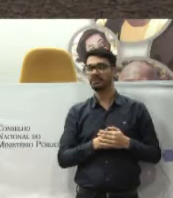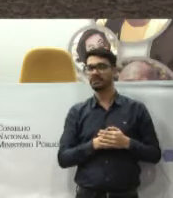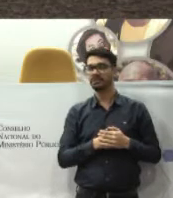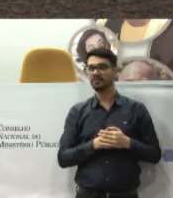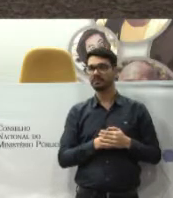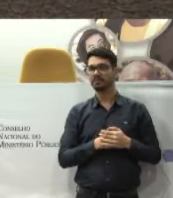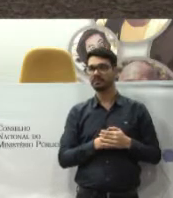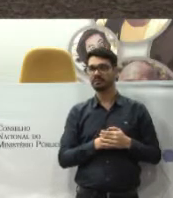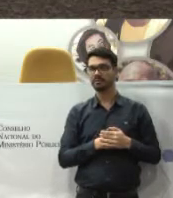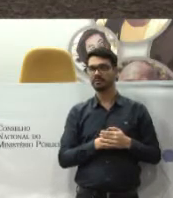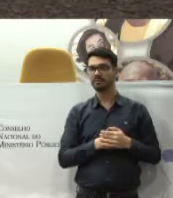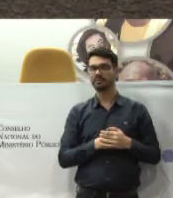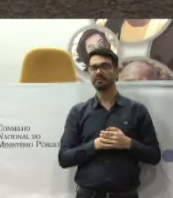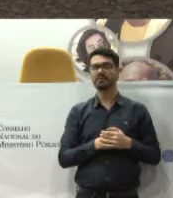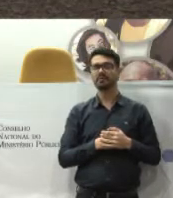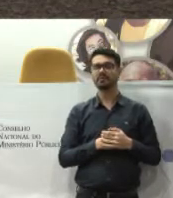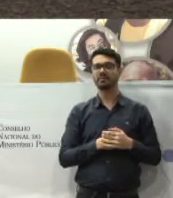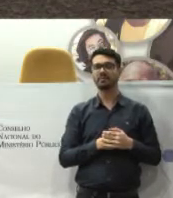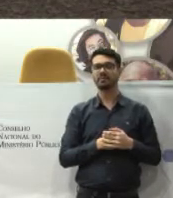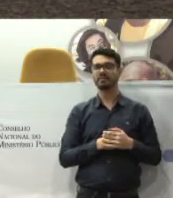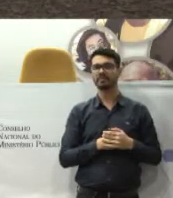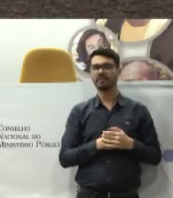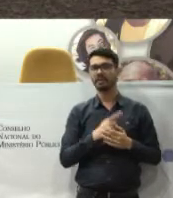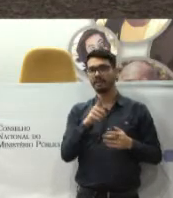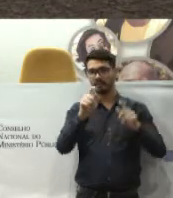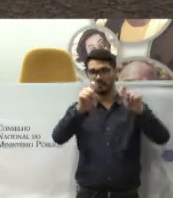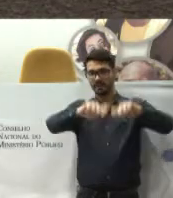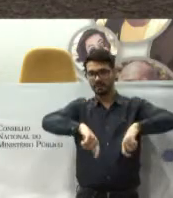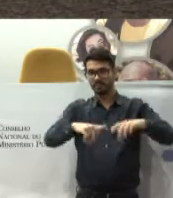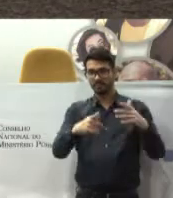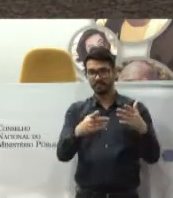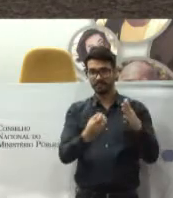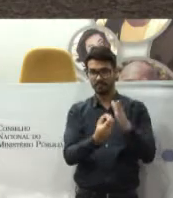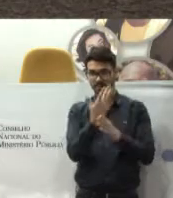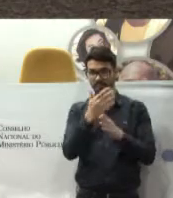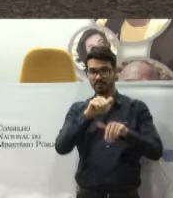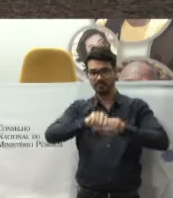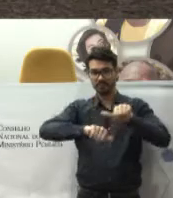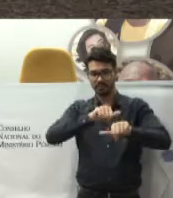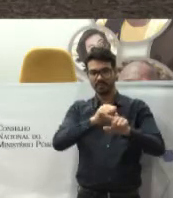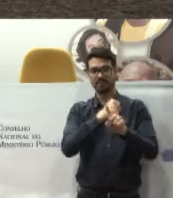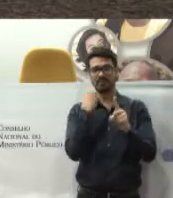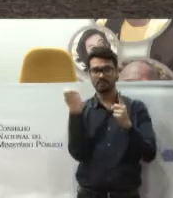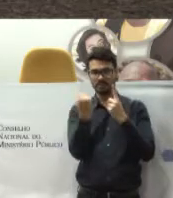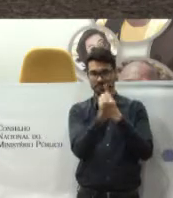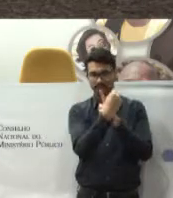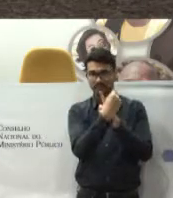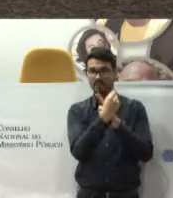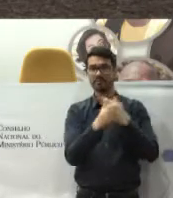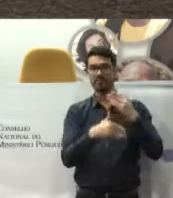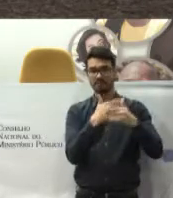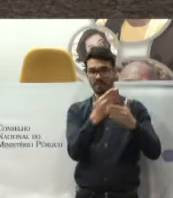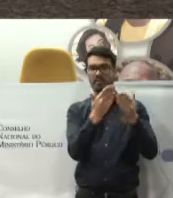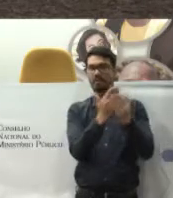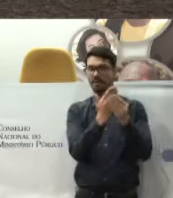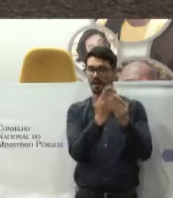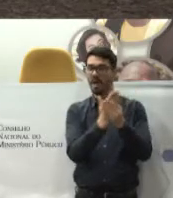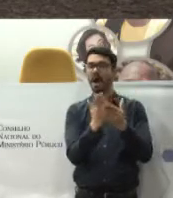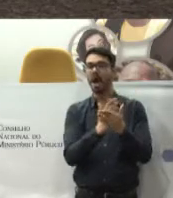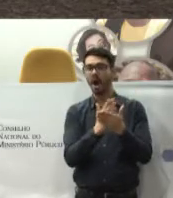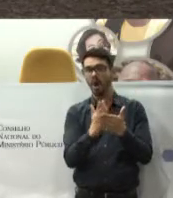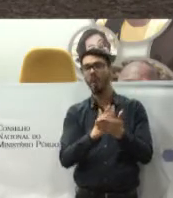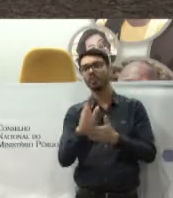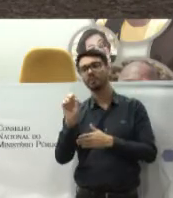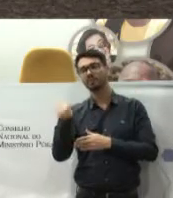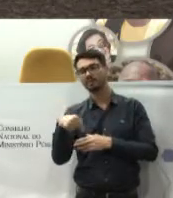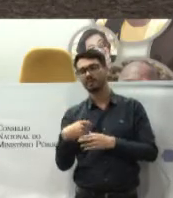tudo embananado. Então, é possível produzir mudanças sociais significativas a partir do processo? Em alguns